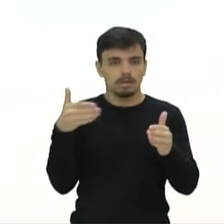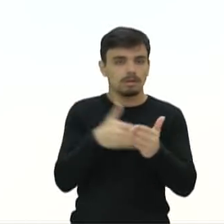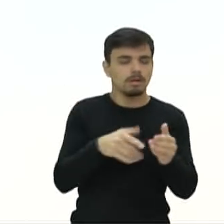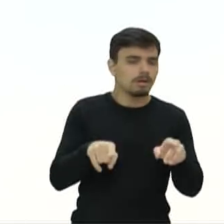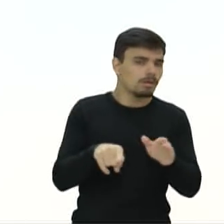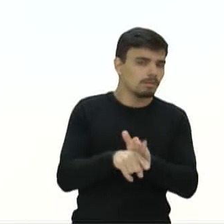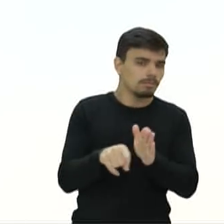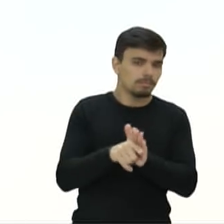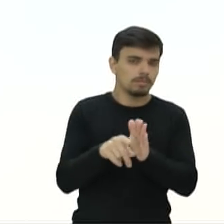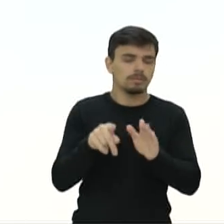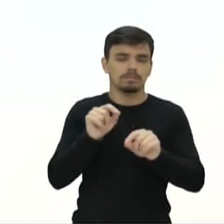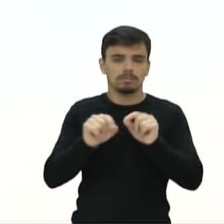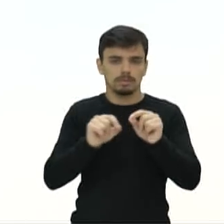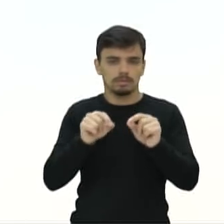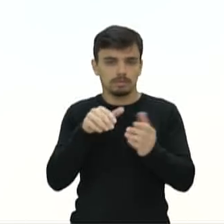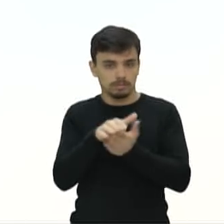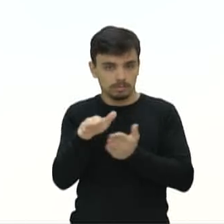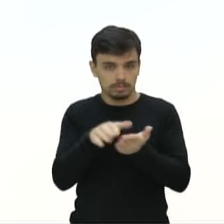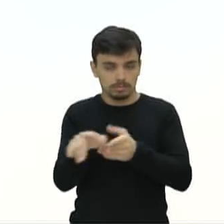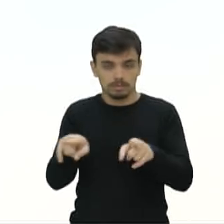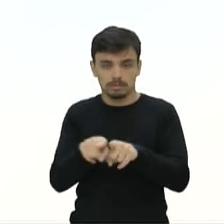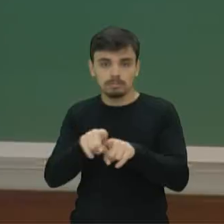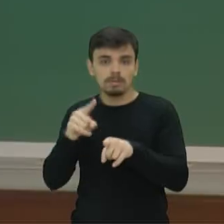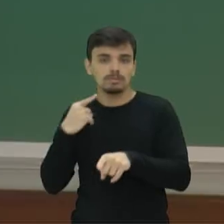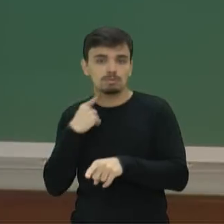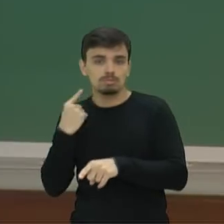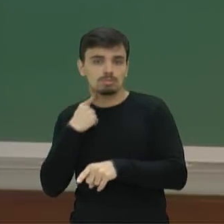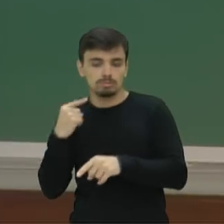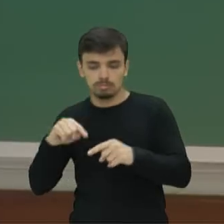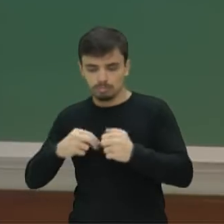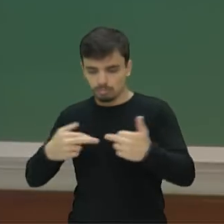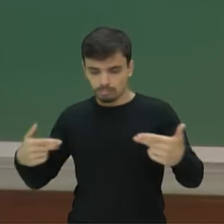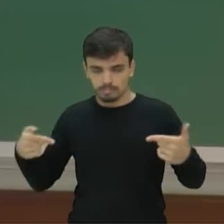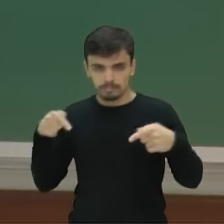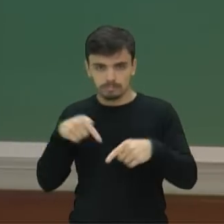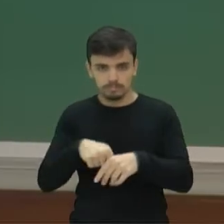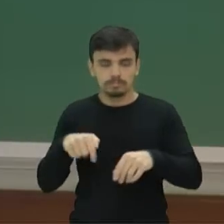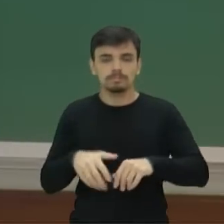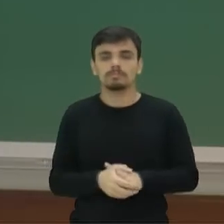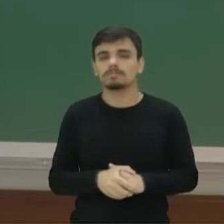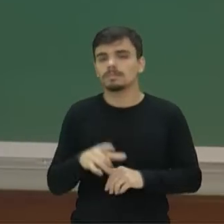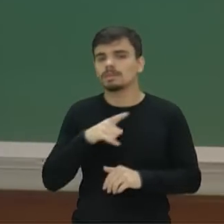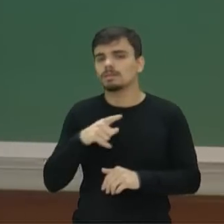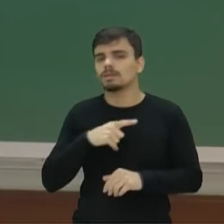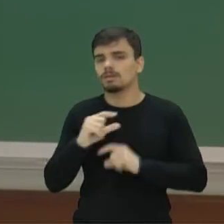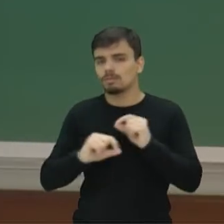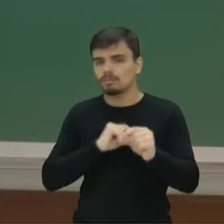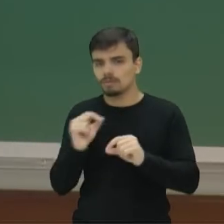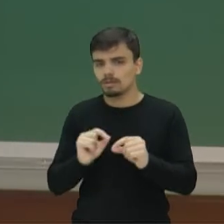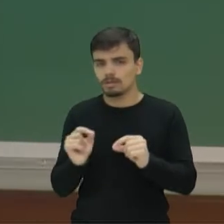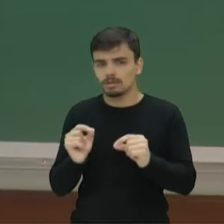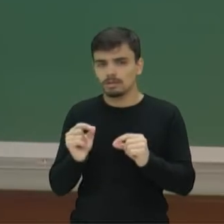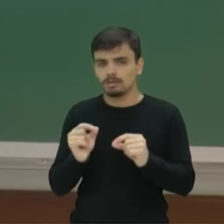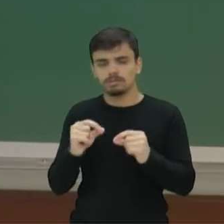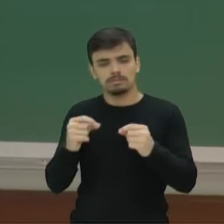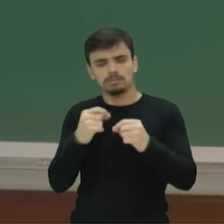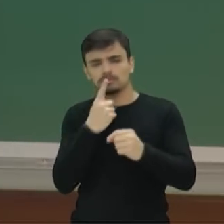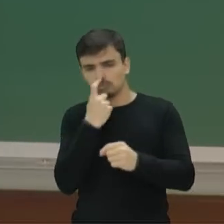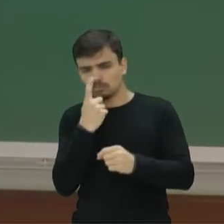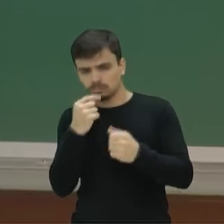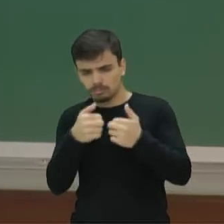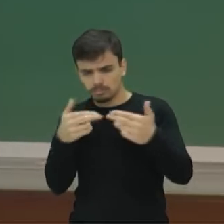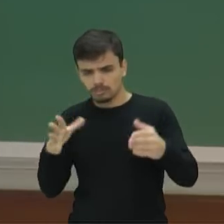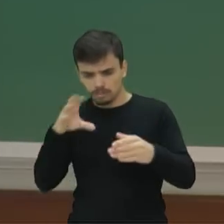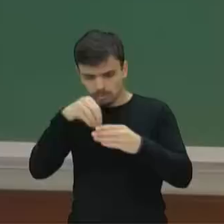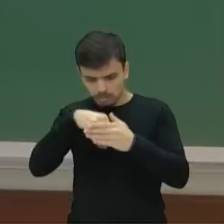consumo e veiculação de poluentes. Então nós vamos ter ali sedimentos se depositando no fundo dos rios.